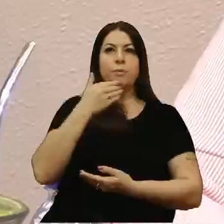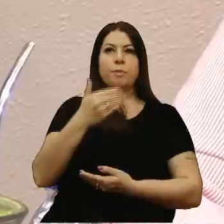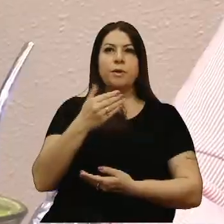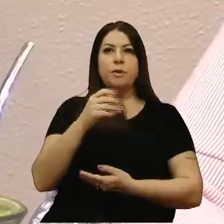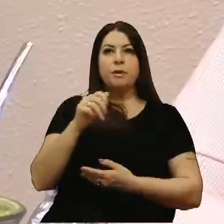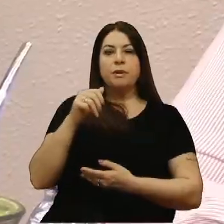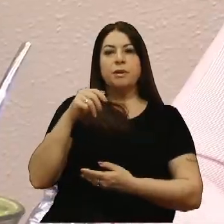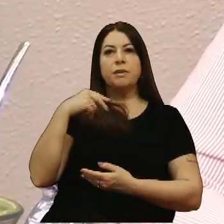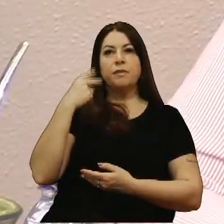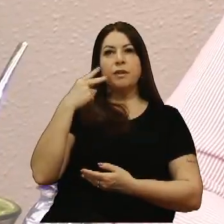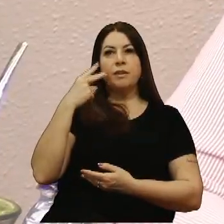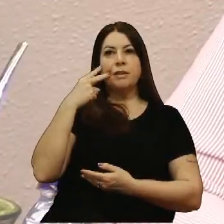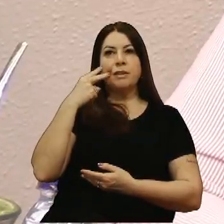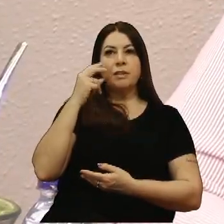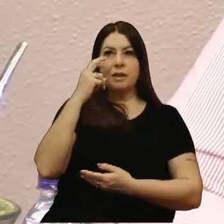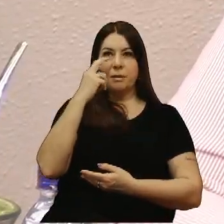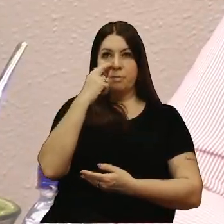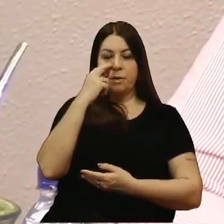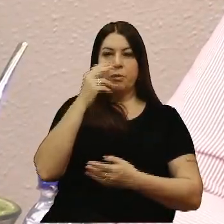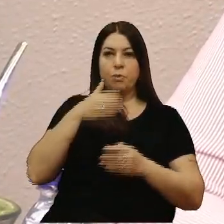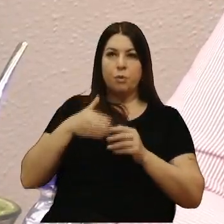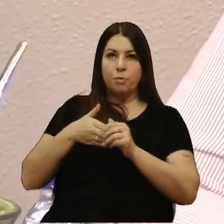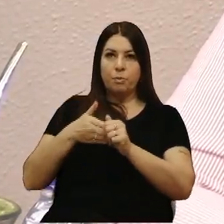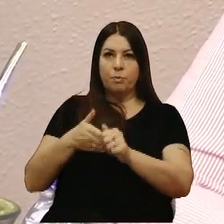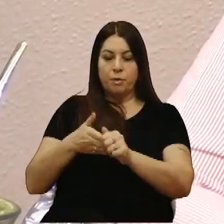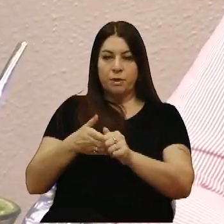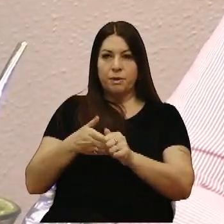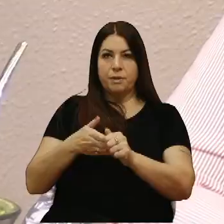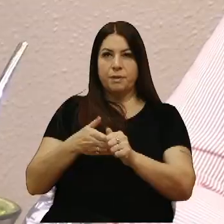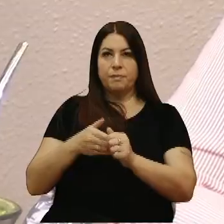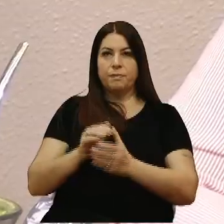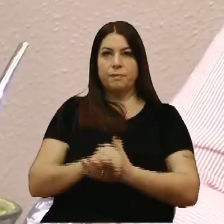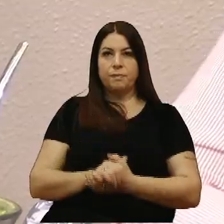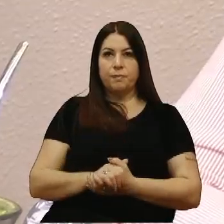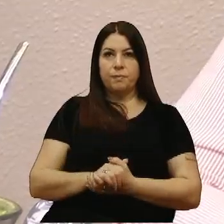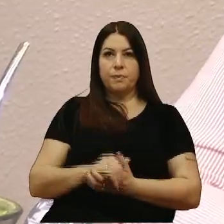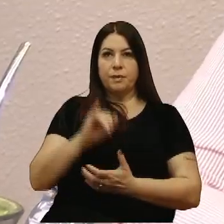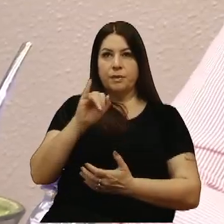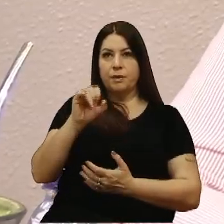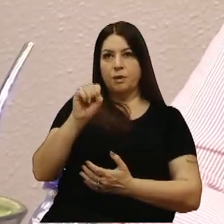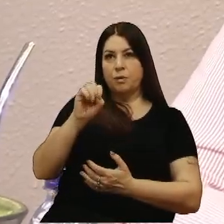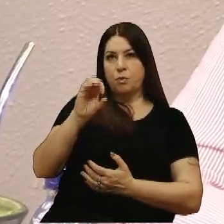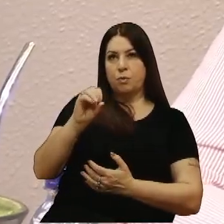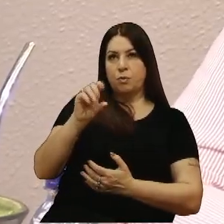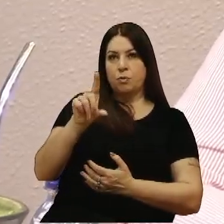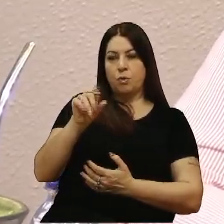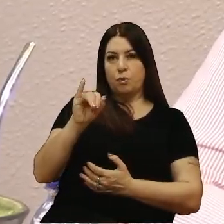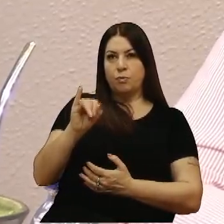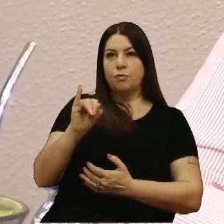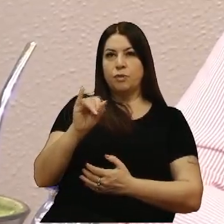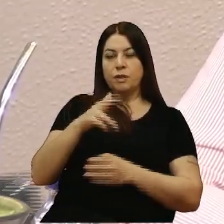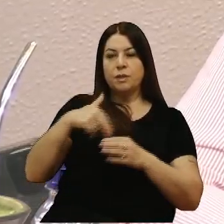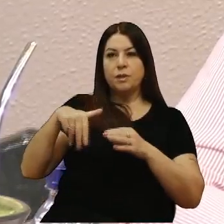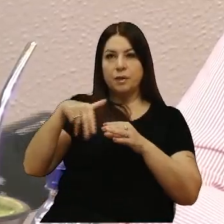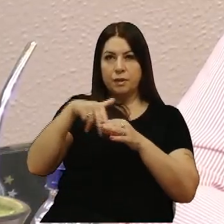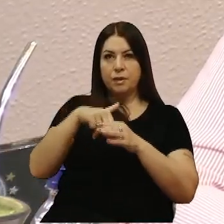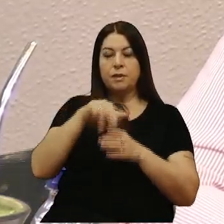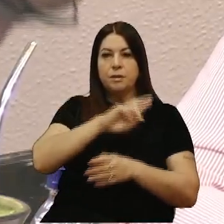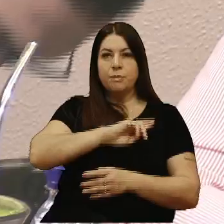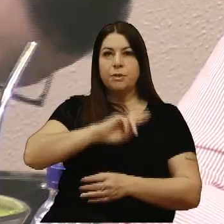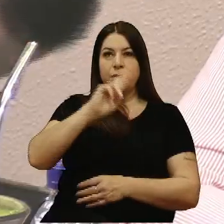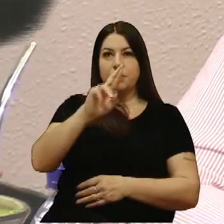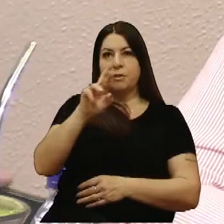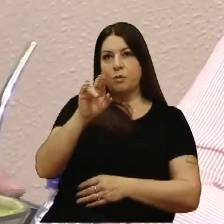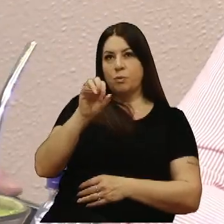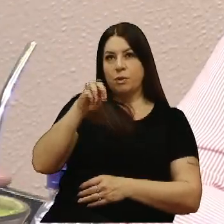solicito à vereadora Andressa Malman que acompanhe a senhora Isolde Elisabetta Chies, representante do Rio